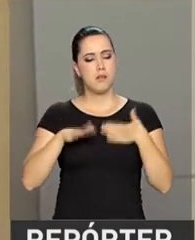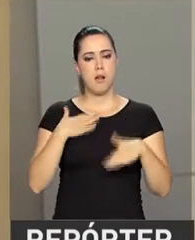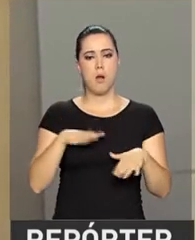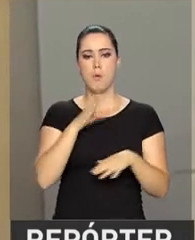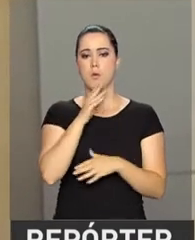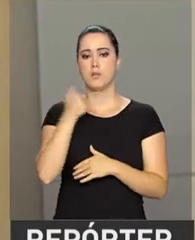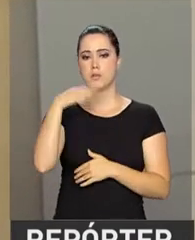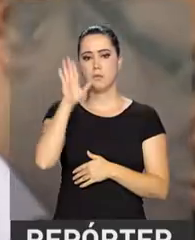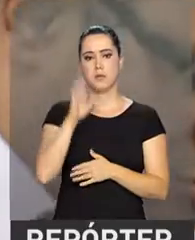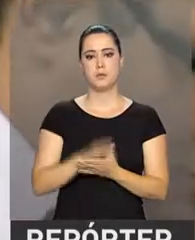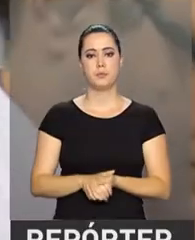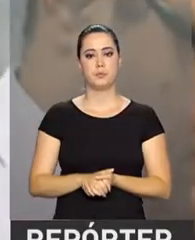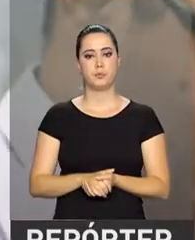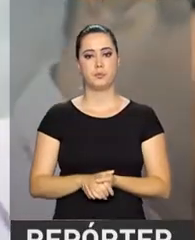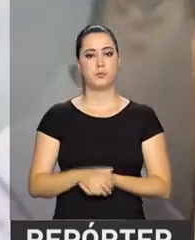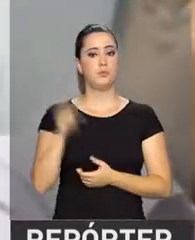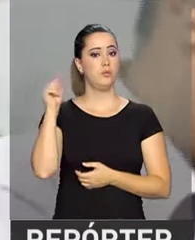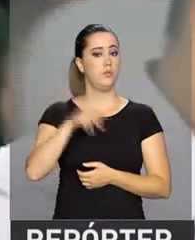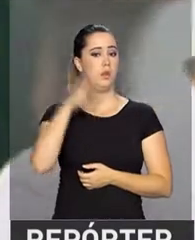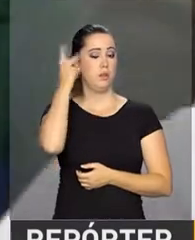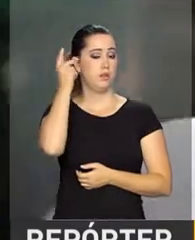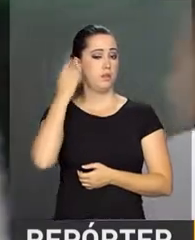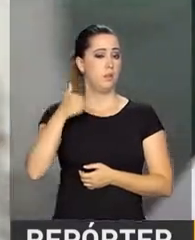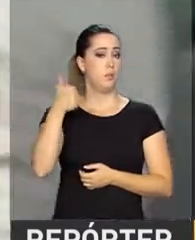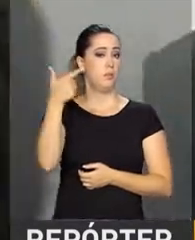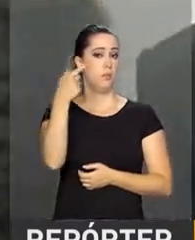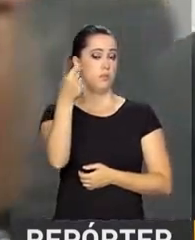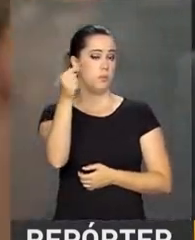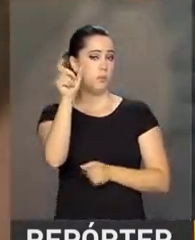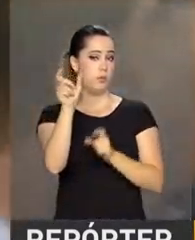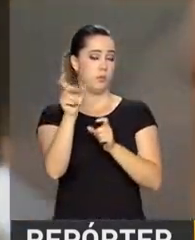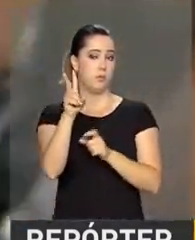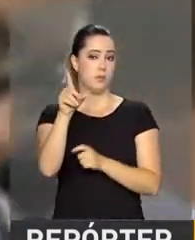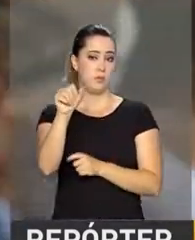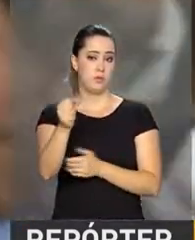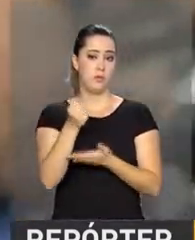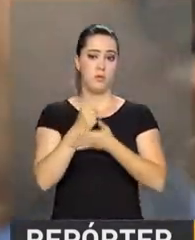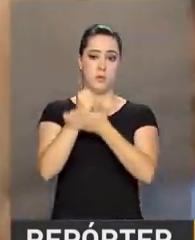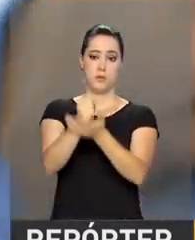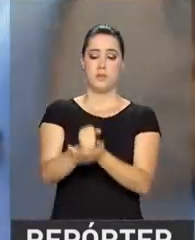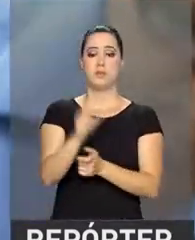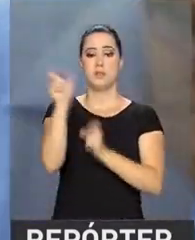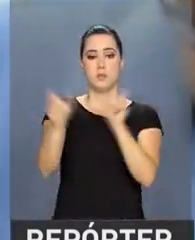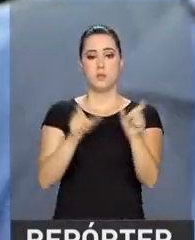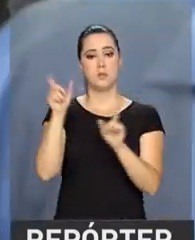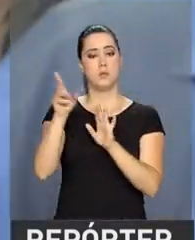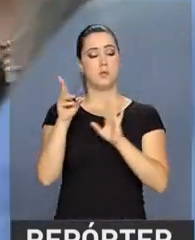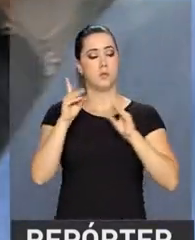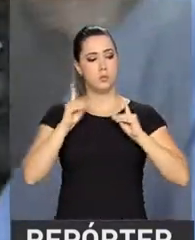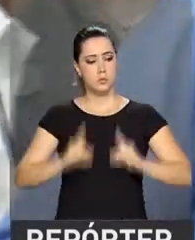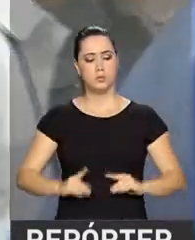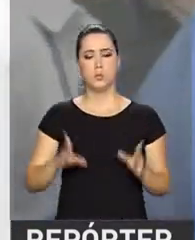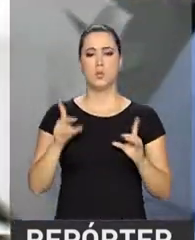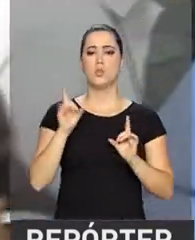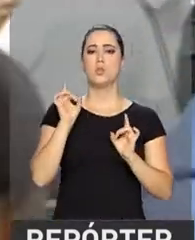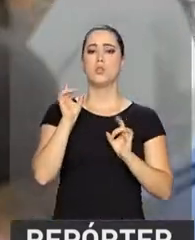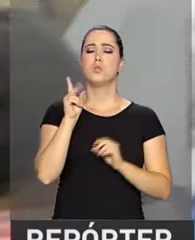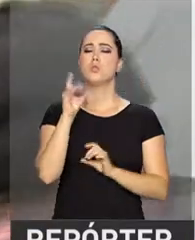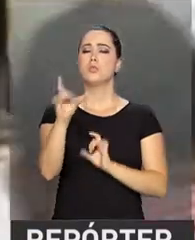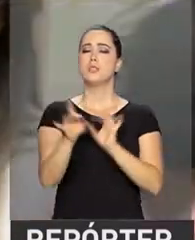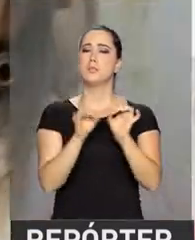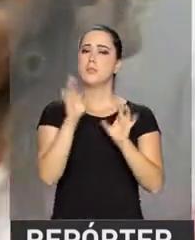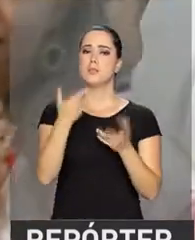conhecer mais sobre ele. Só aqui em São Paulo, 1.200 vagas foram oferecidas para pessoas com deficiência neste Dia D de